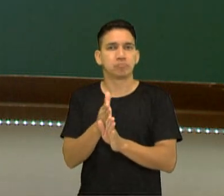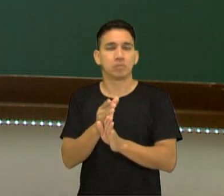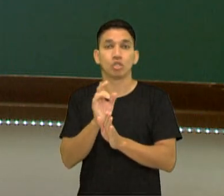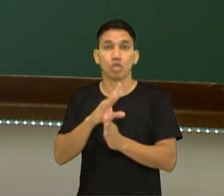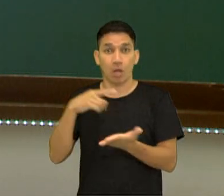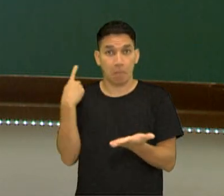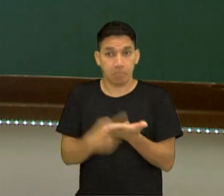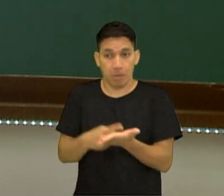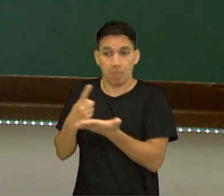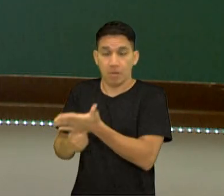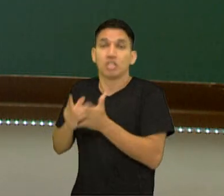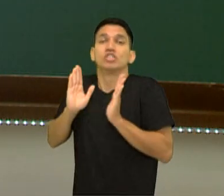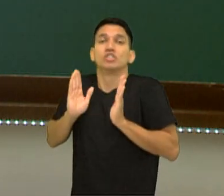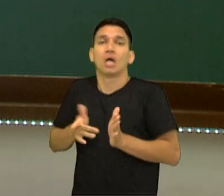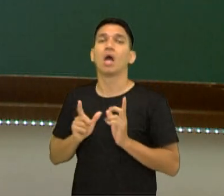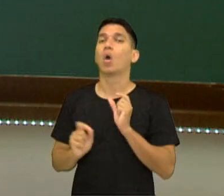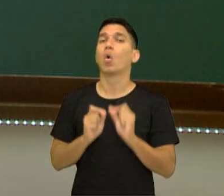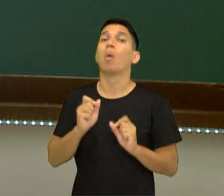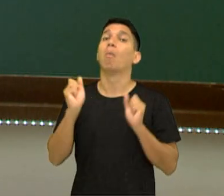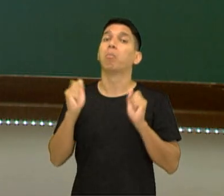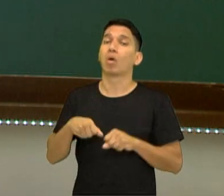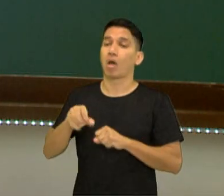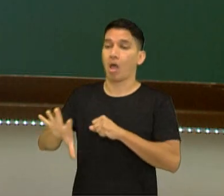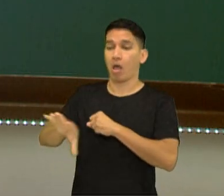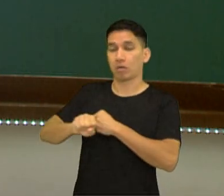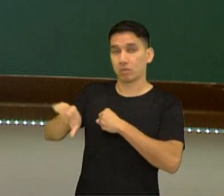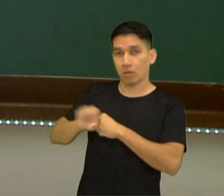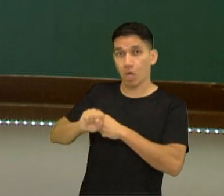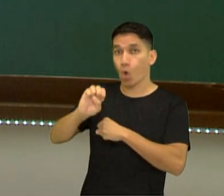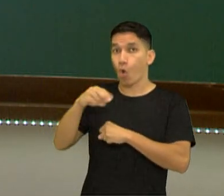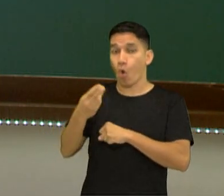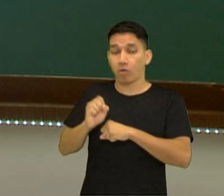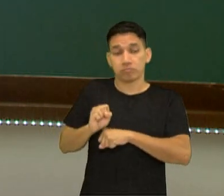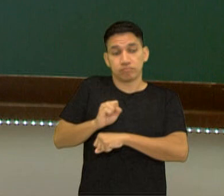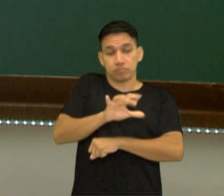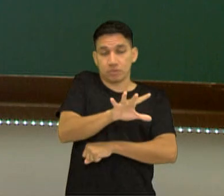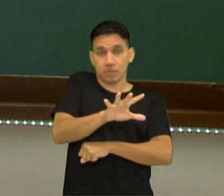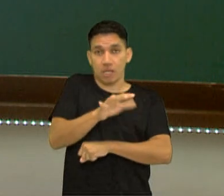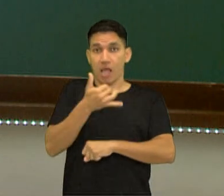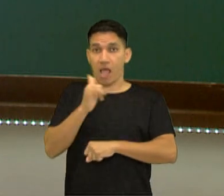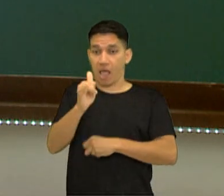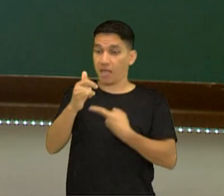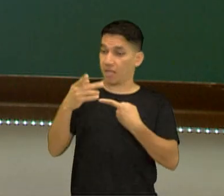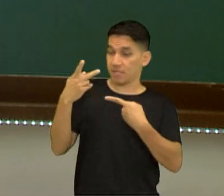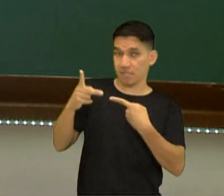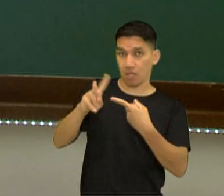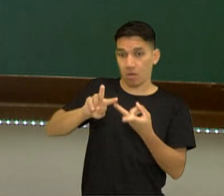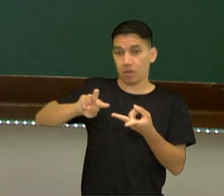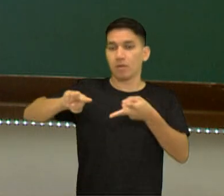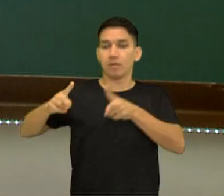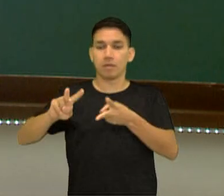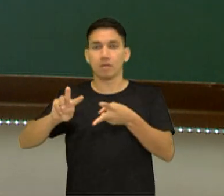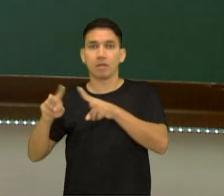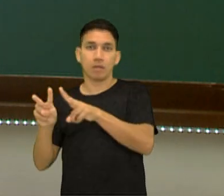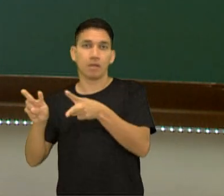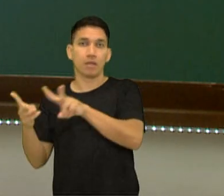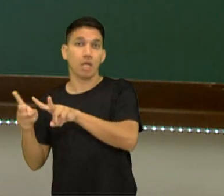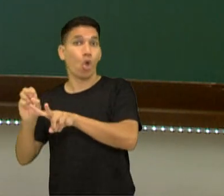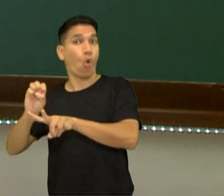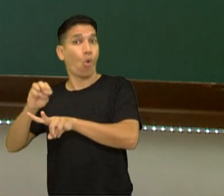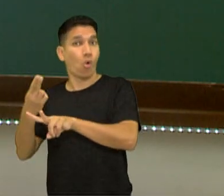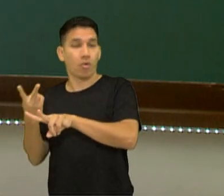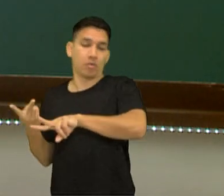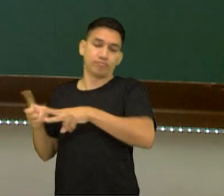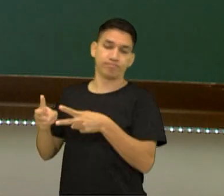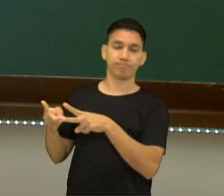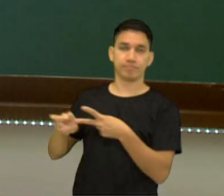determinados possíveis que ele pode absorver ou liberar energia e aí ele vai dar o seu salto para frente ou para trás ali